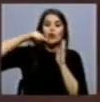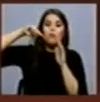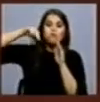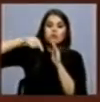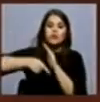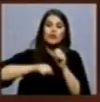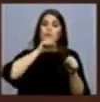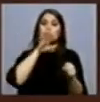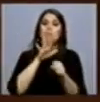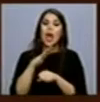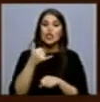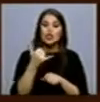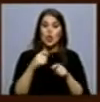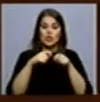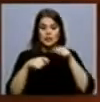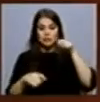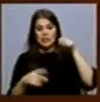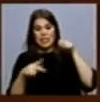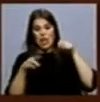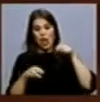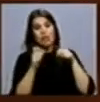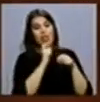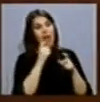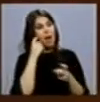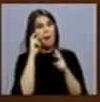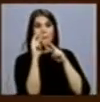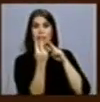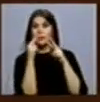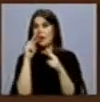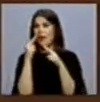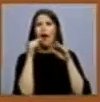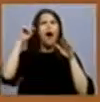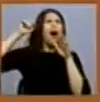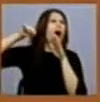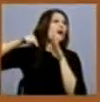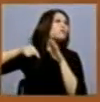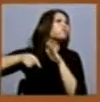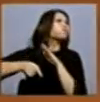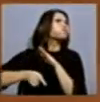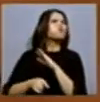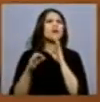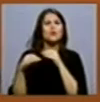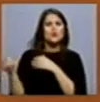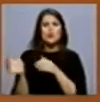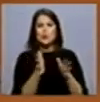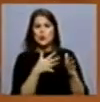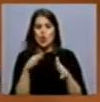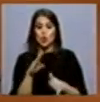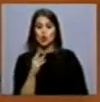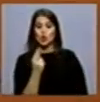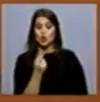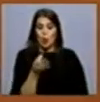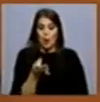então isto dá-nos uma ideia do tamanho, da dimensão, da profundidade desta tempestade em Júpiter. E sabes que as